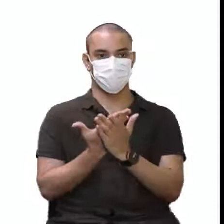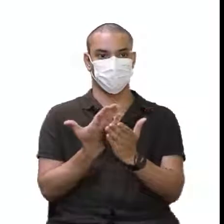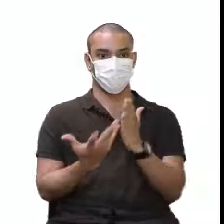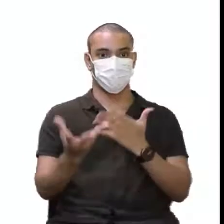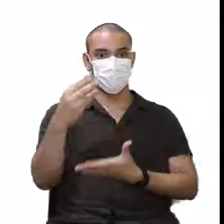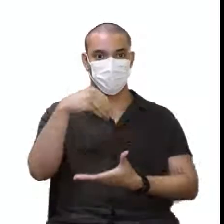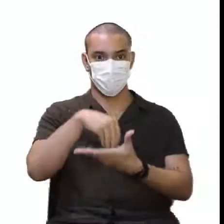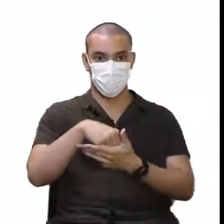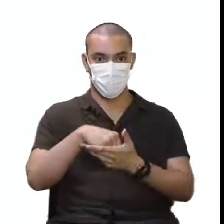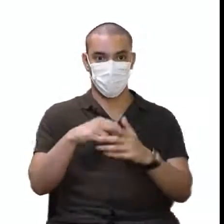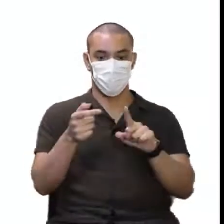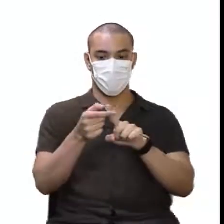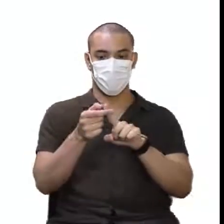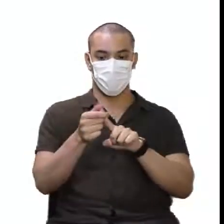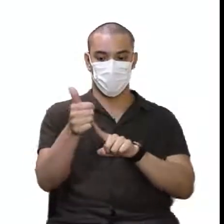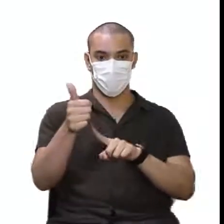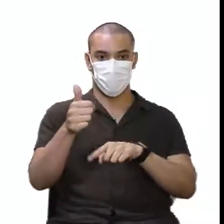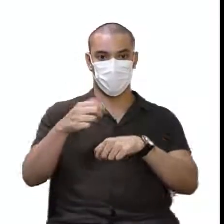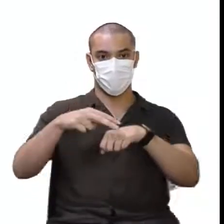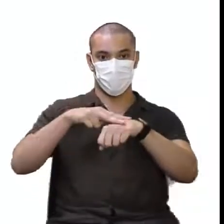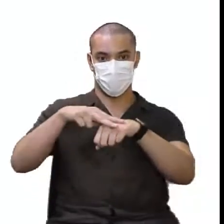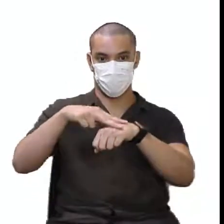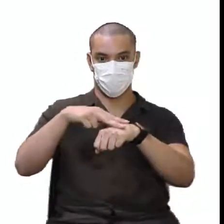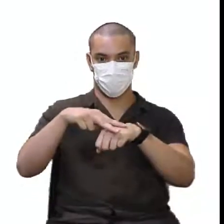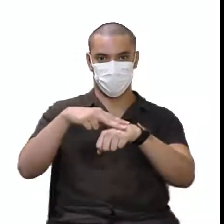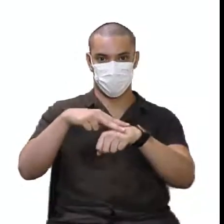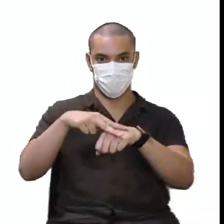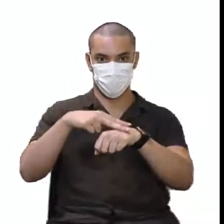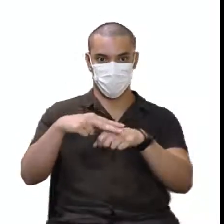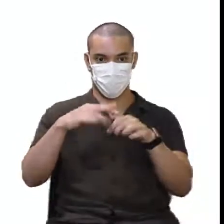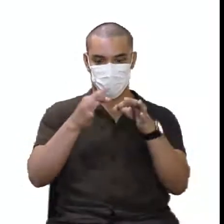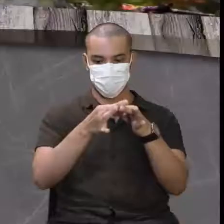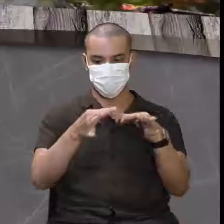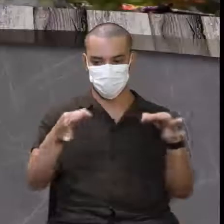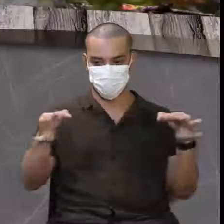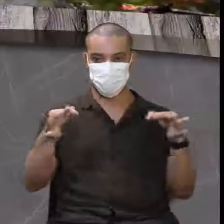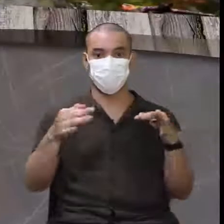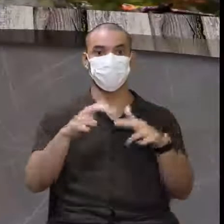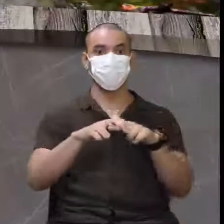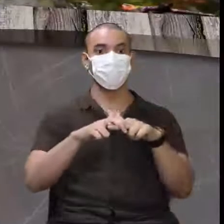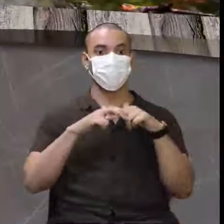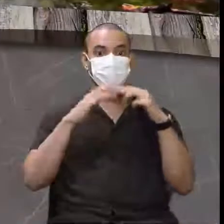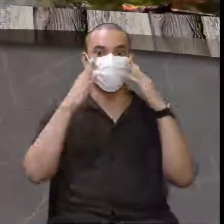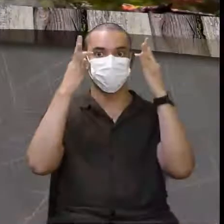na ervilha. Presta atenção, galera.